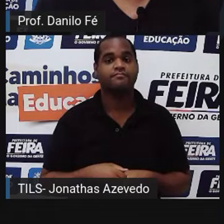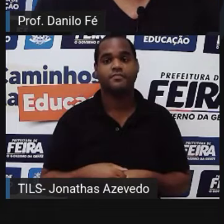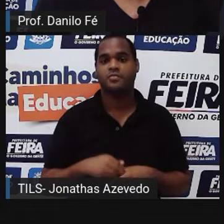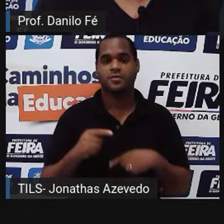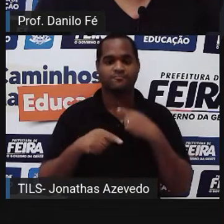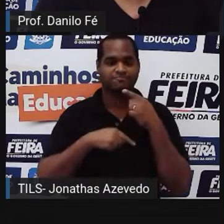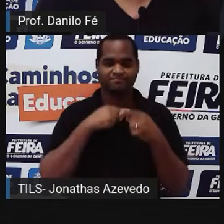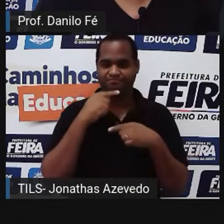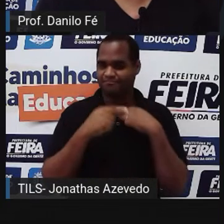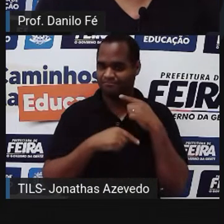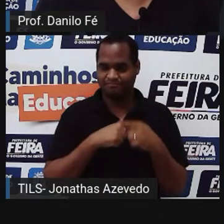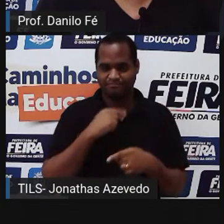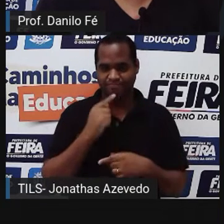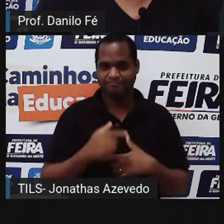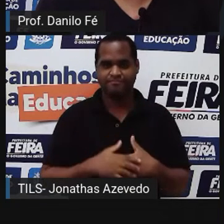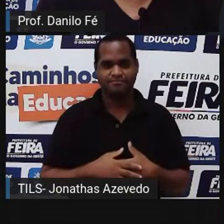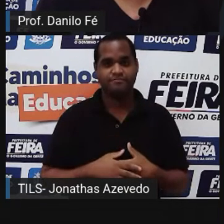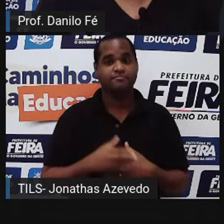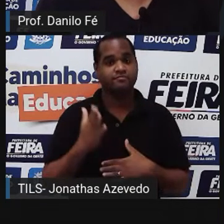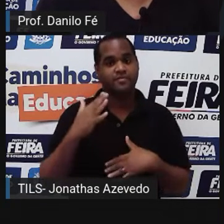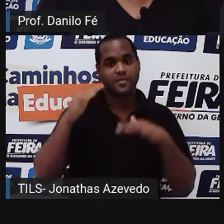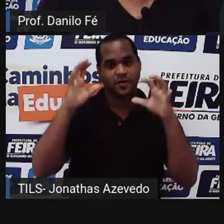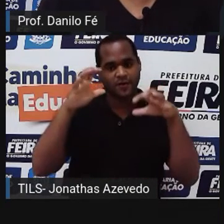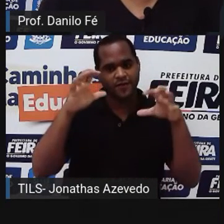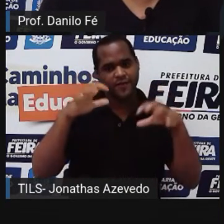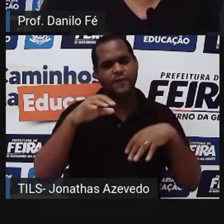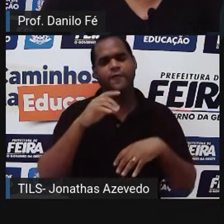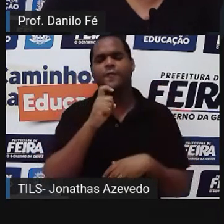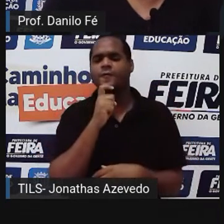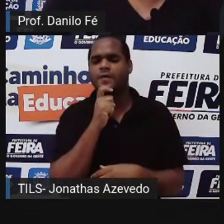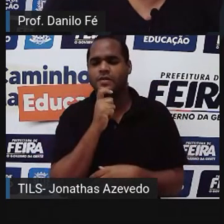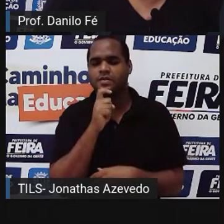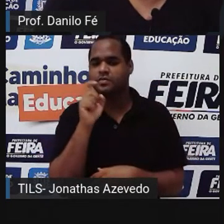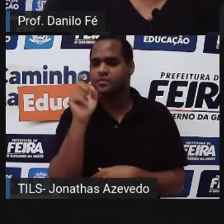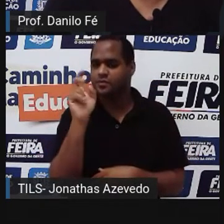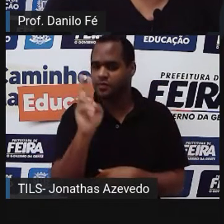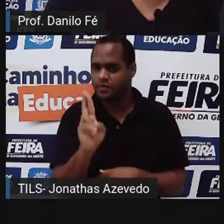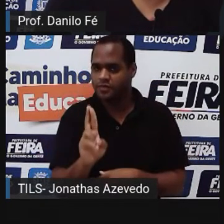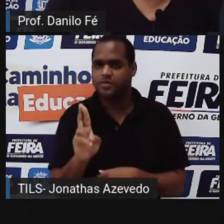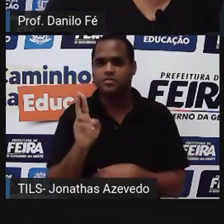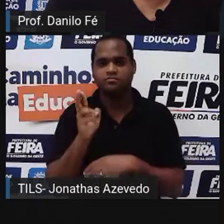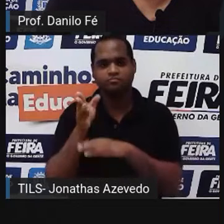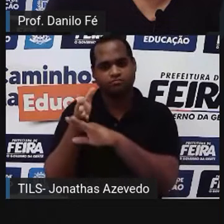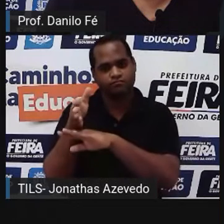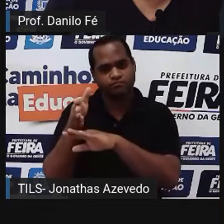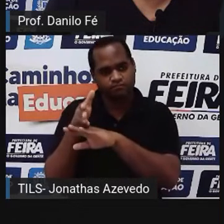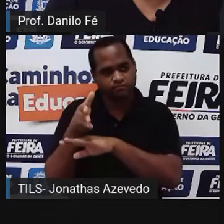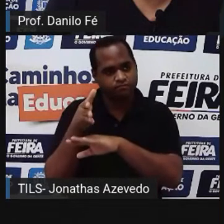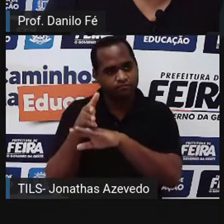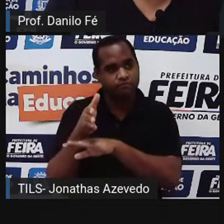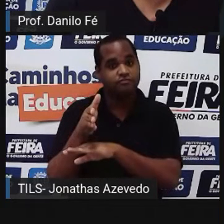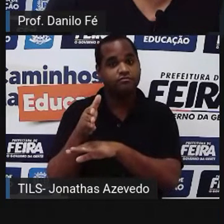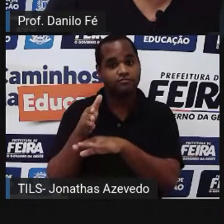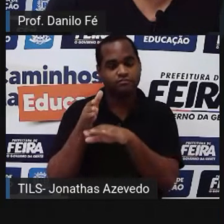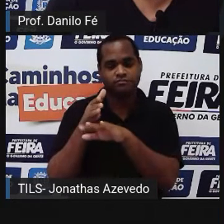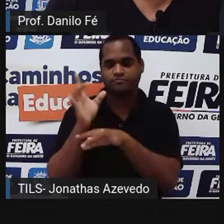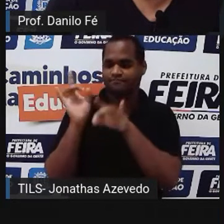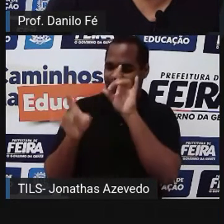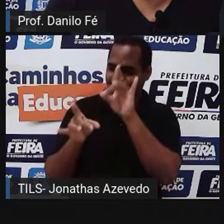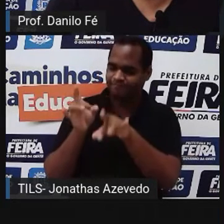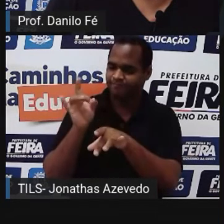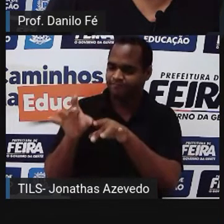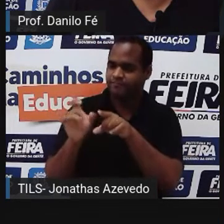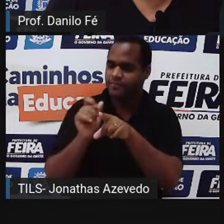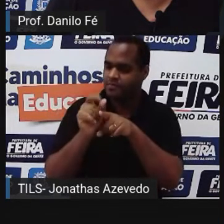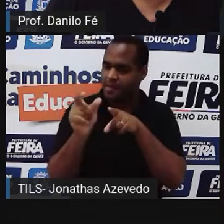consegue. E aí, no inverno, os russos conseguem e expulsando